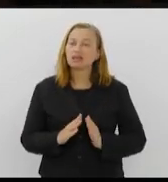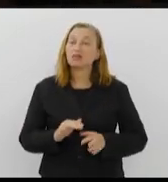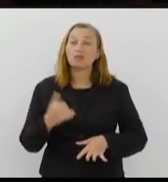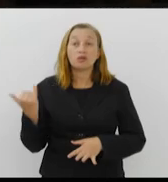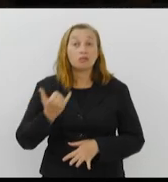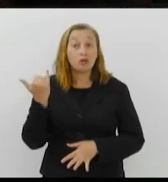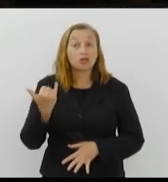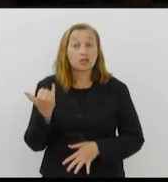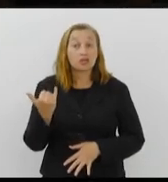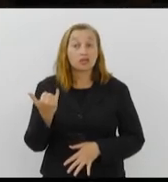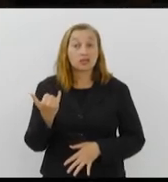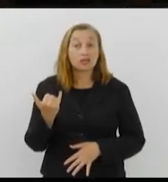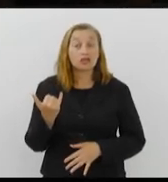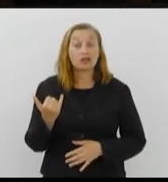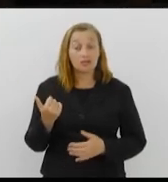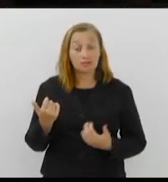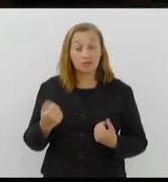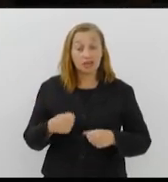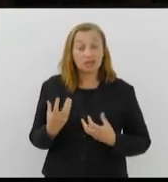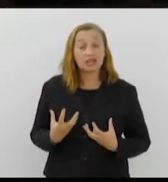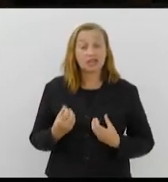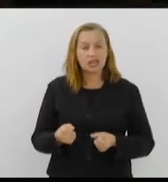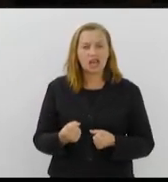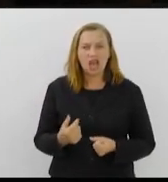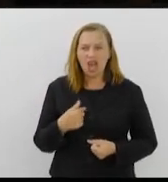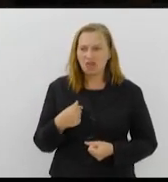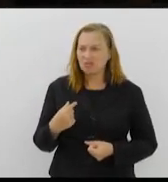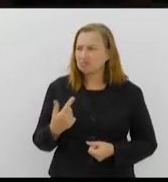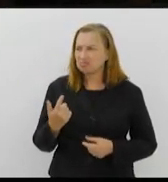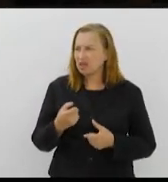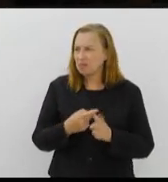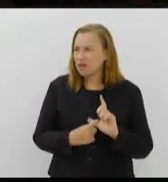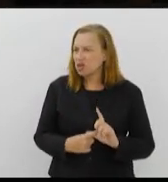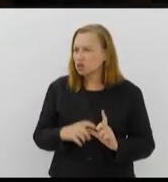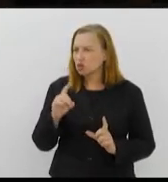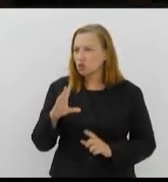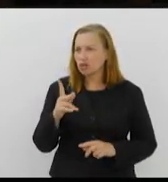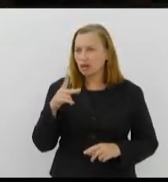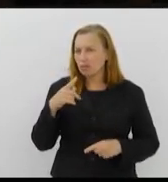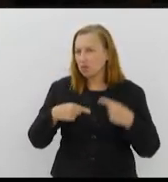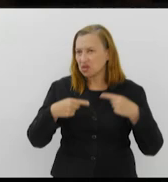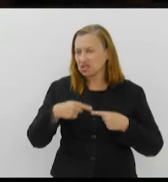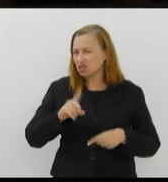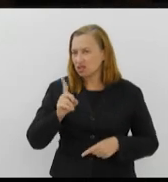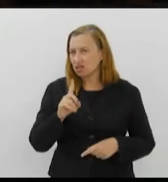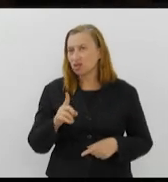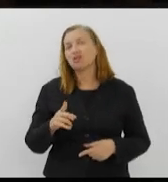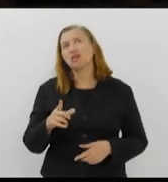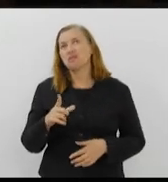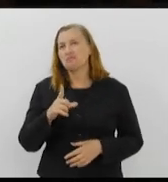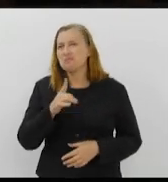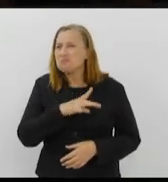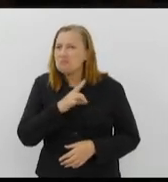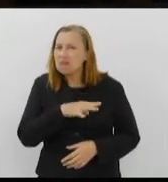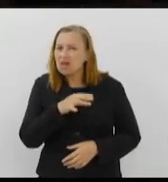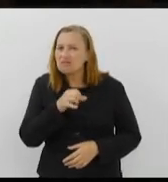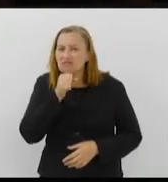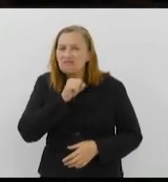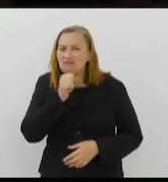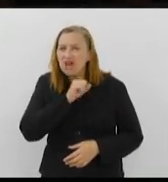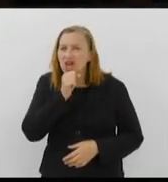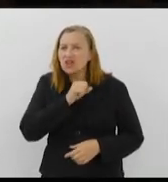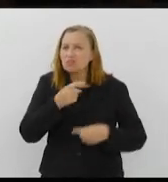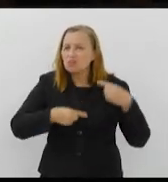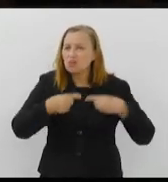Vão ter que me engolir. Não vivo da política, muito menos tenho medo de velhos políticos, raposas, que sugam